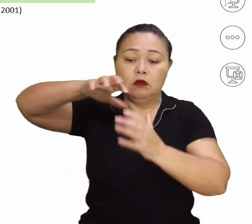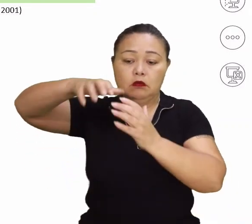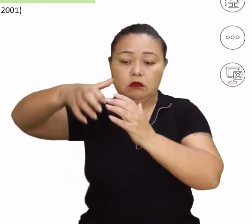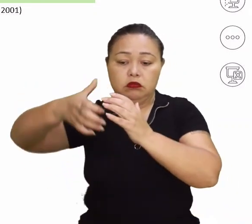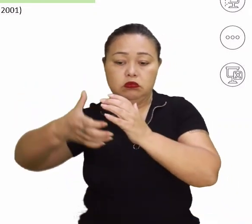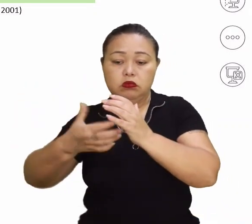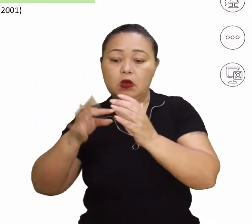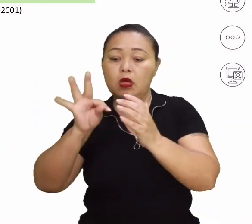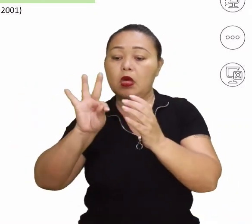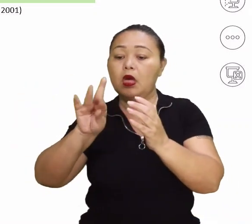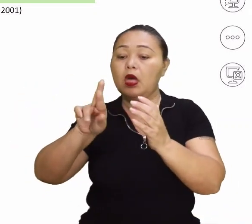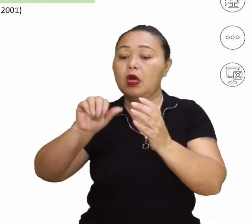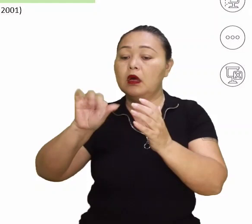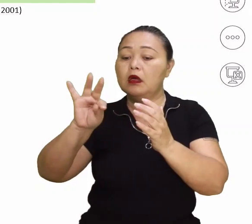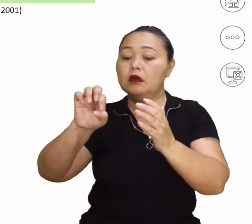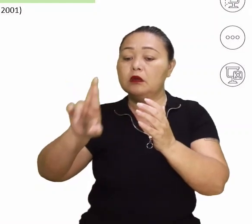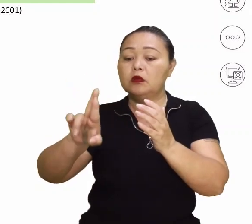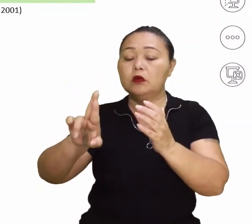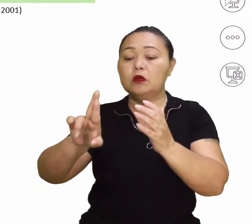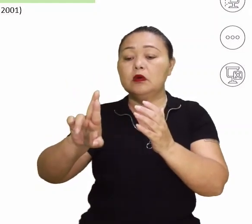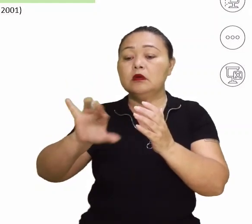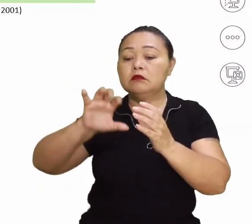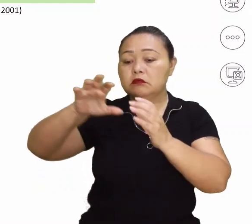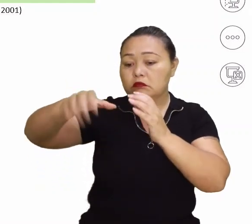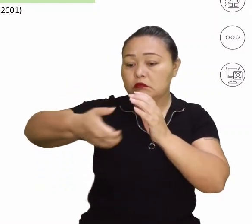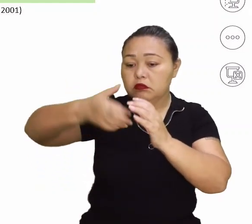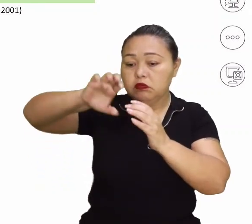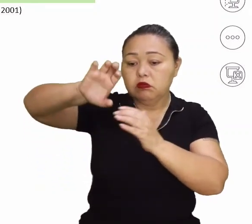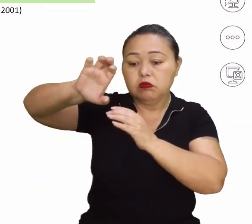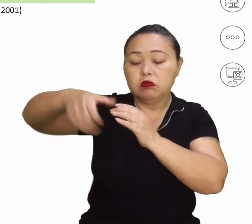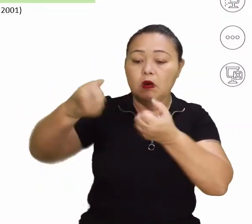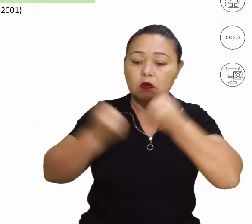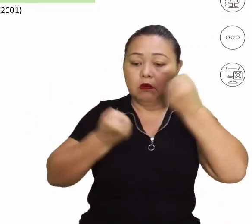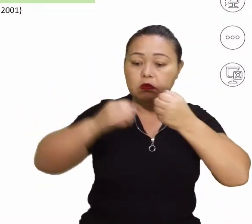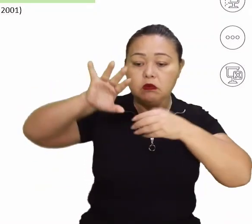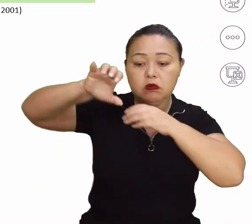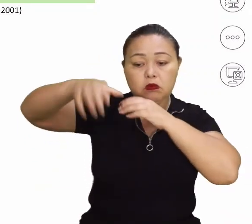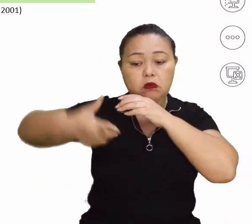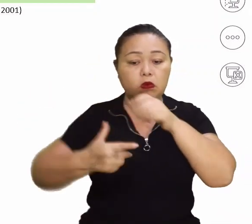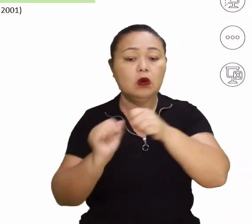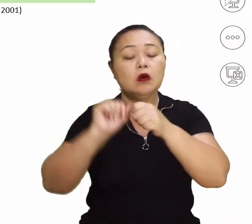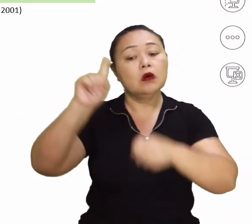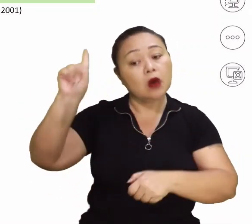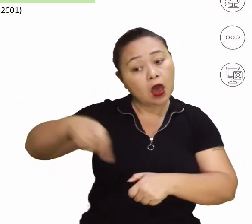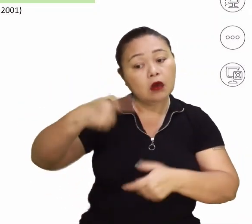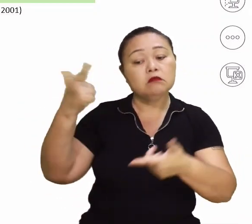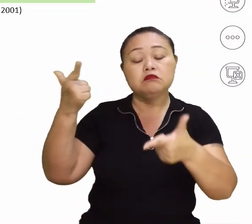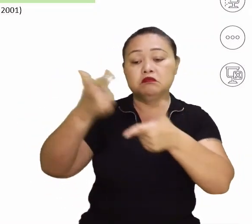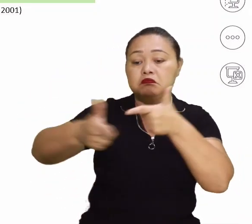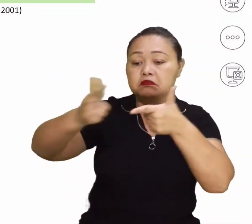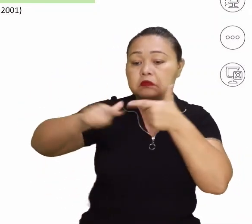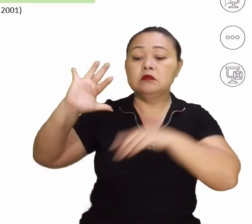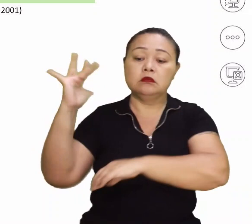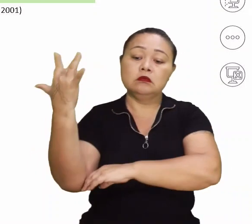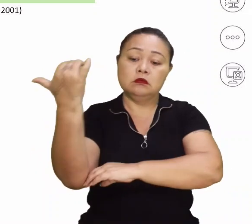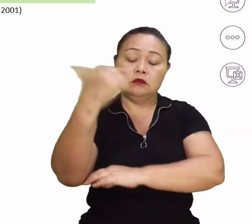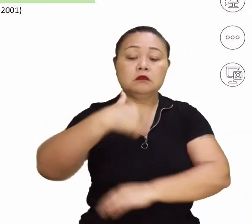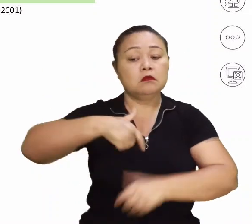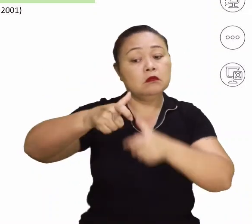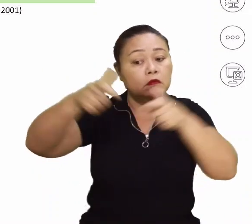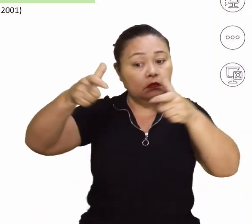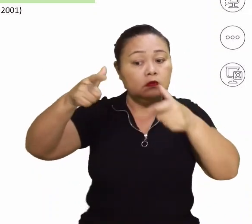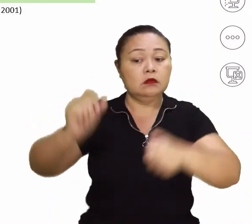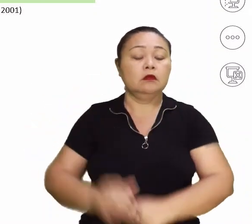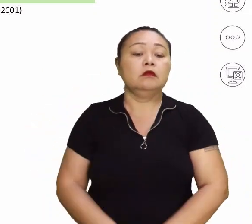né? Tratores e escavadeiras. Então, realmente o impacto ambiental vai ser bem maior,